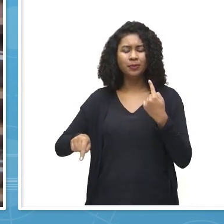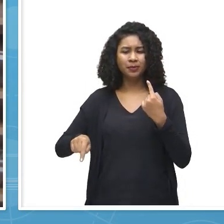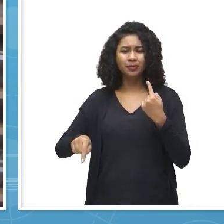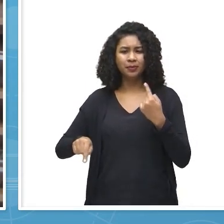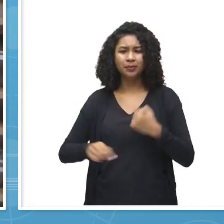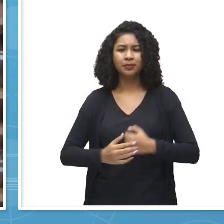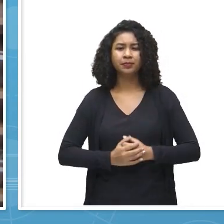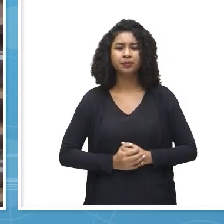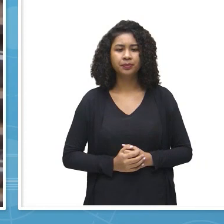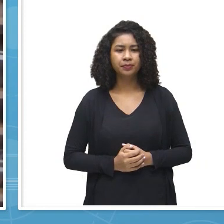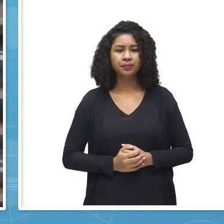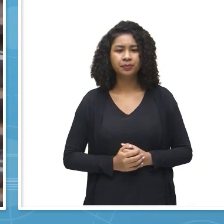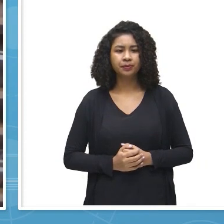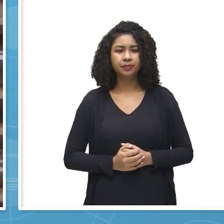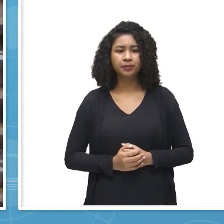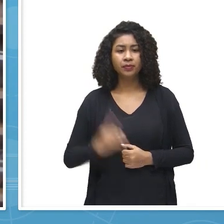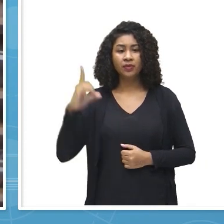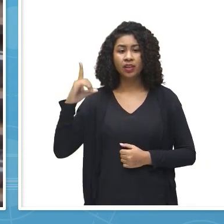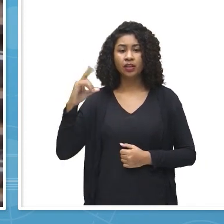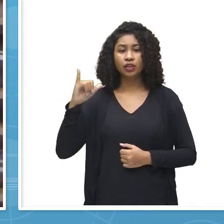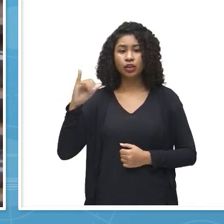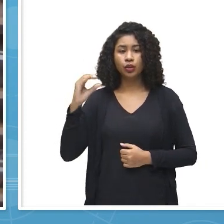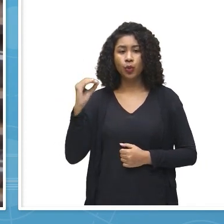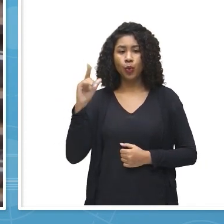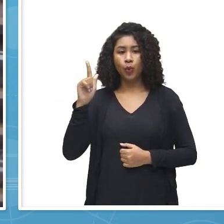bom? O Diogo